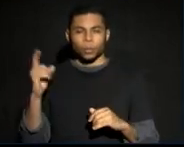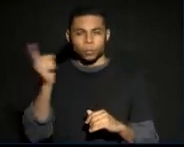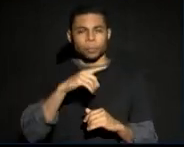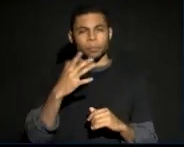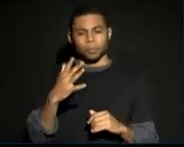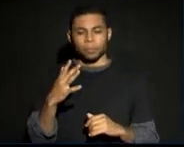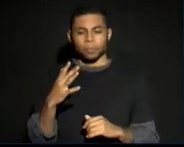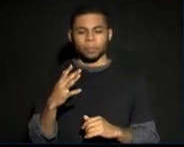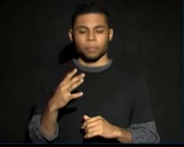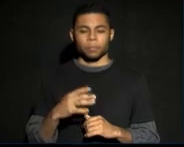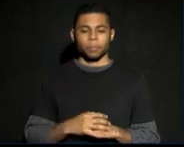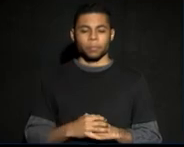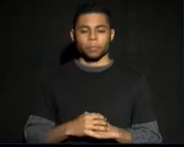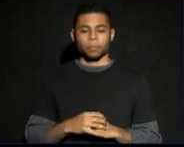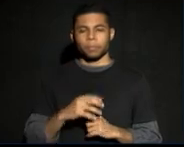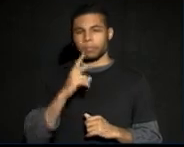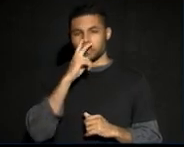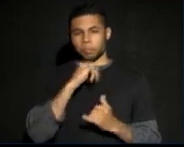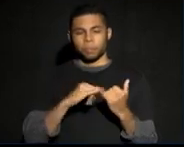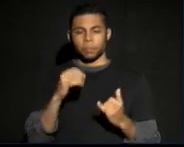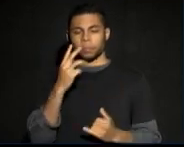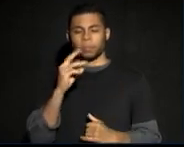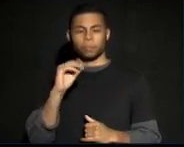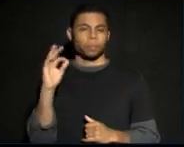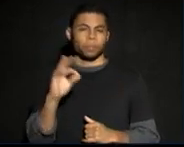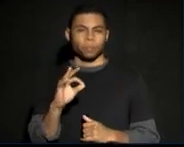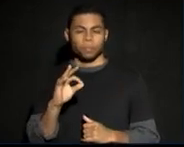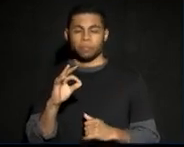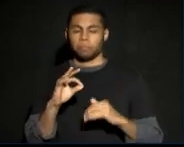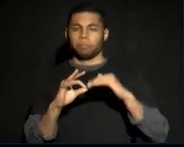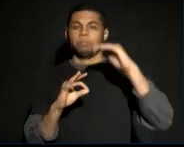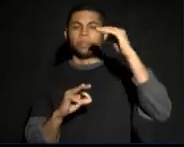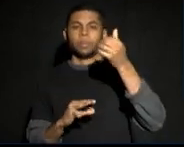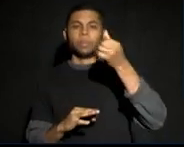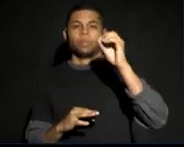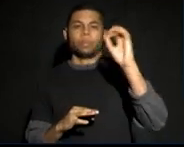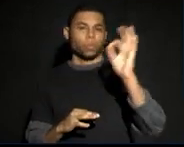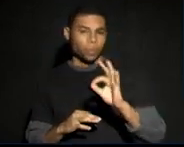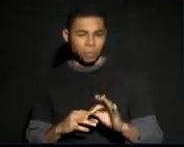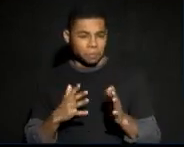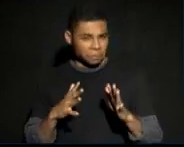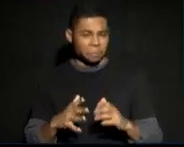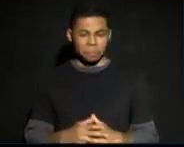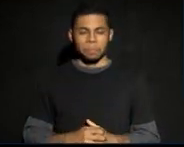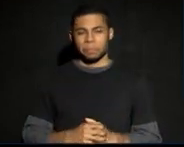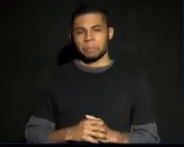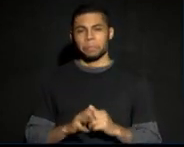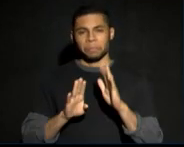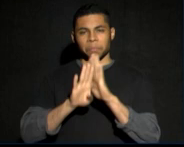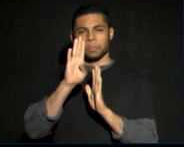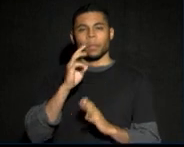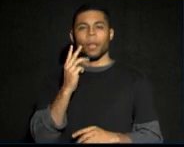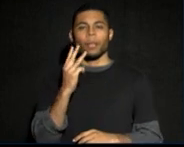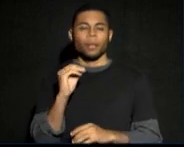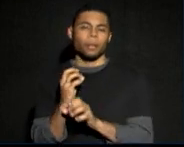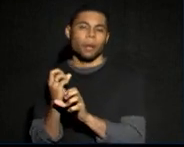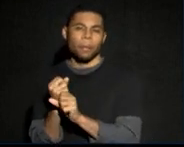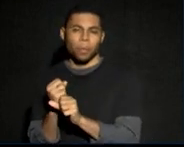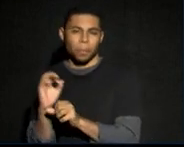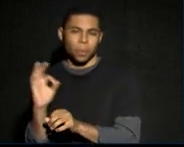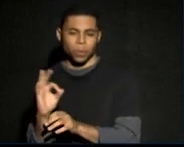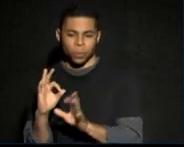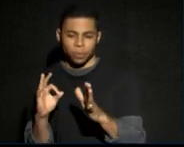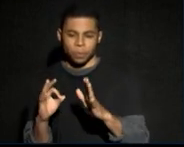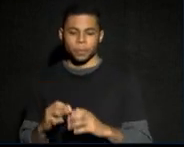públicos passou de algo próximo de trinta por cento para sessenta por cento então aumentou aí 30 pontos